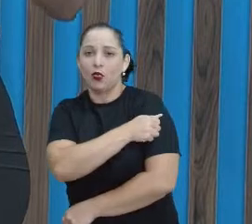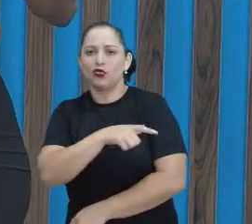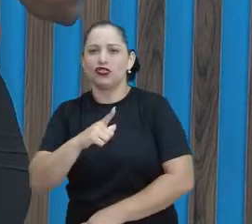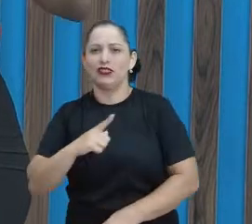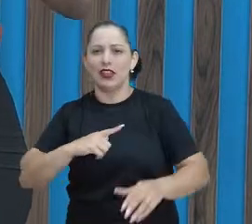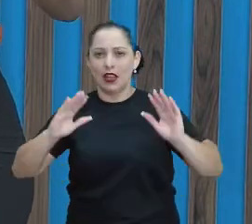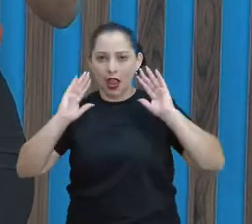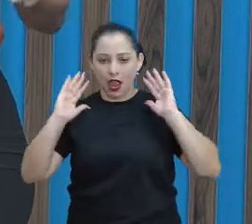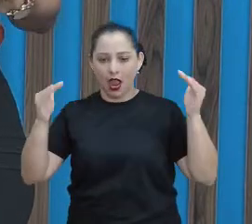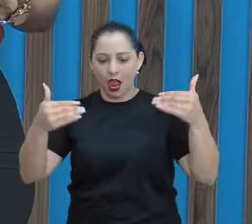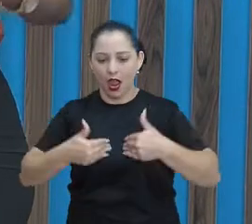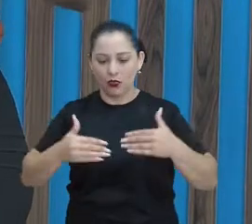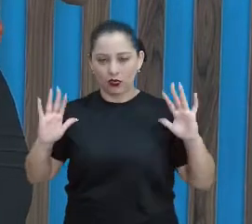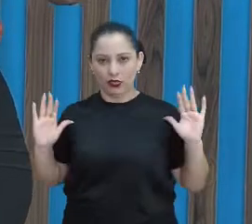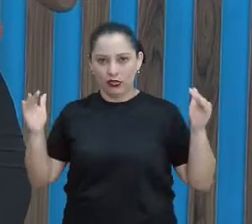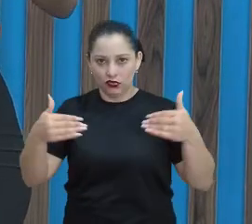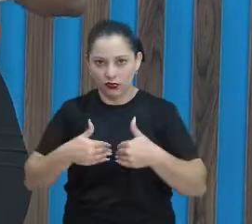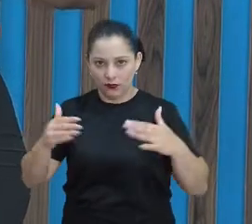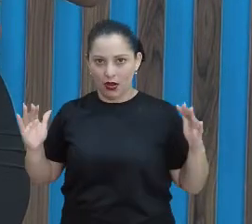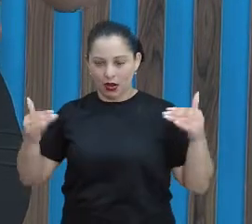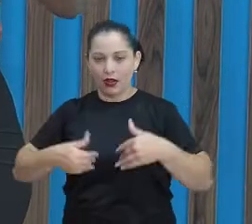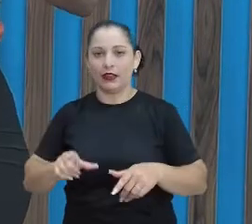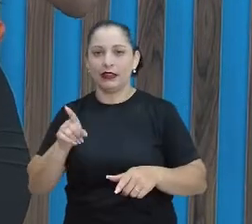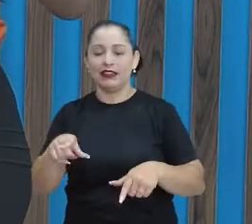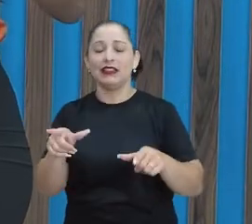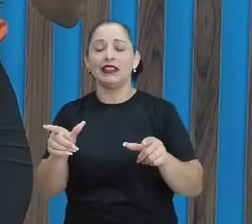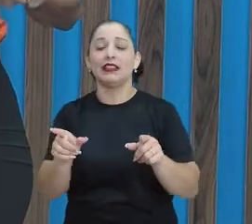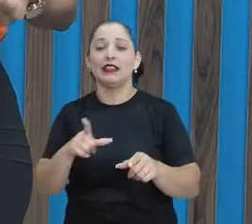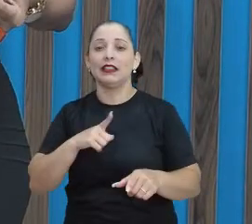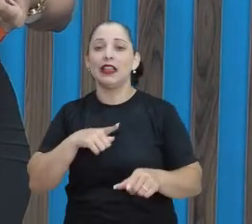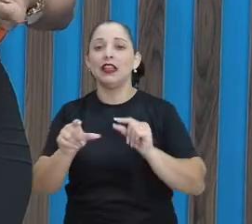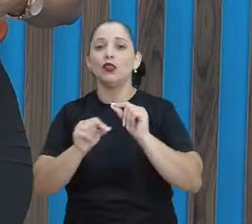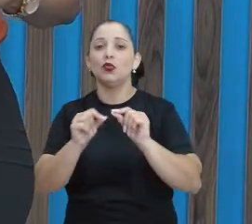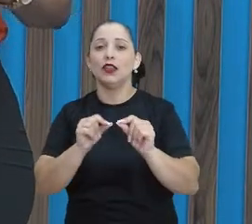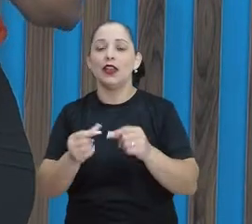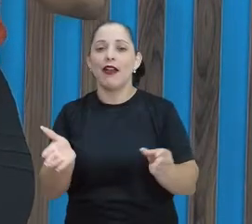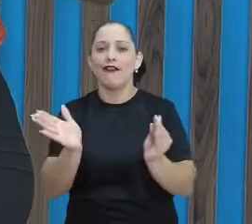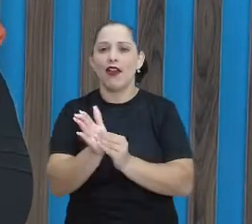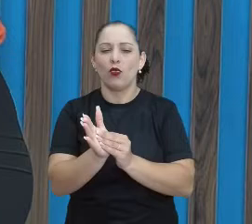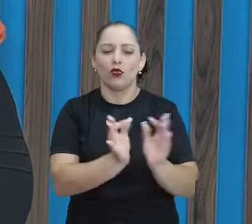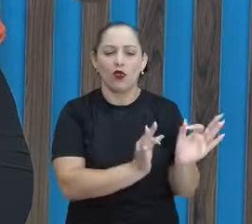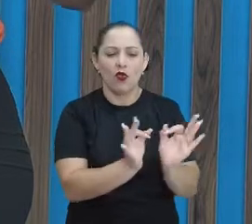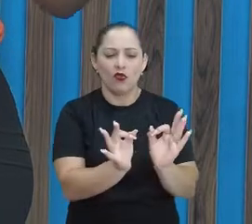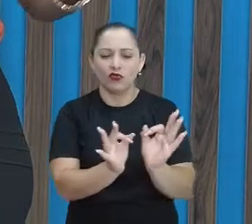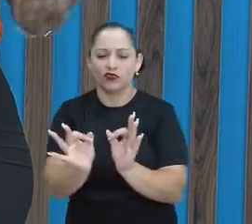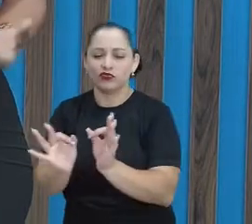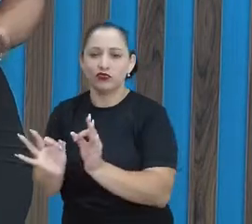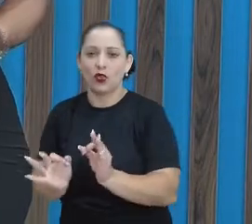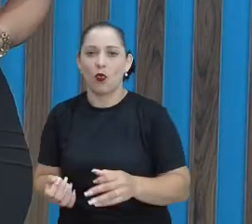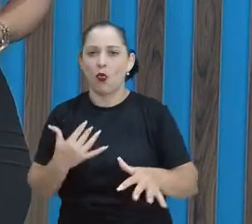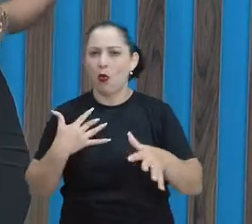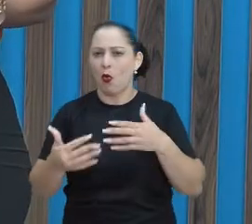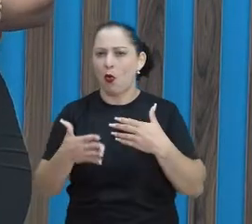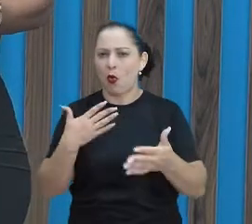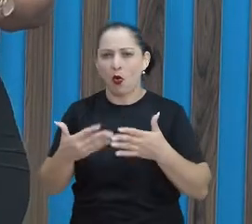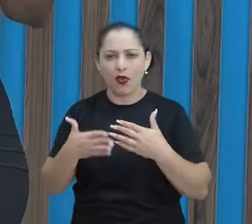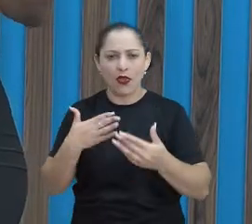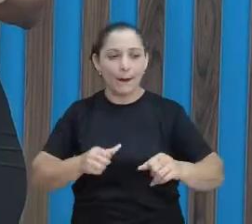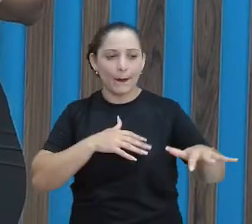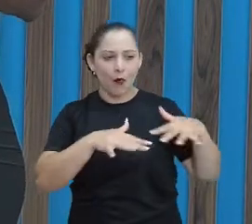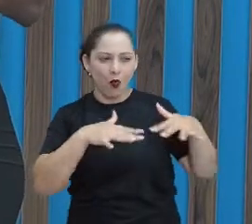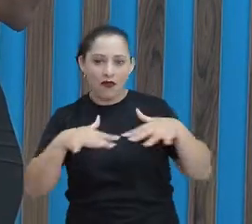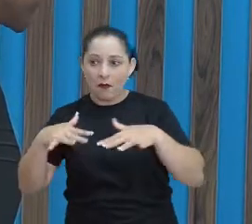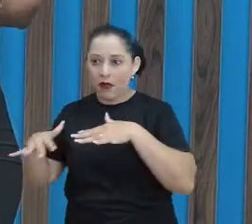desorganização sensorial caracterizada pela hiperreatividade. um movimento exacerbado, muitas vezes